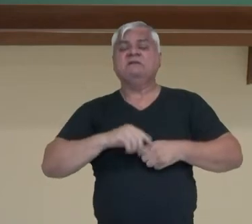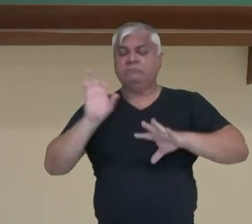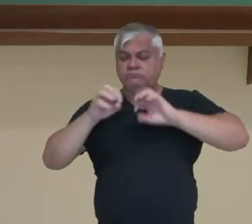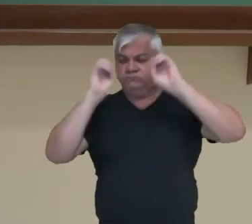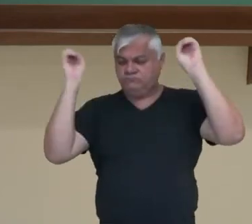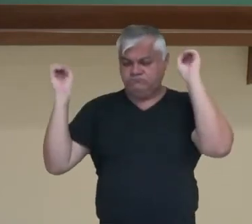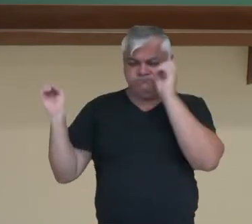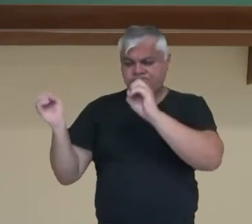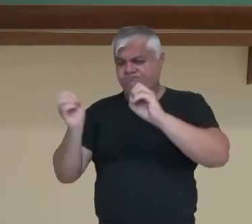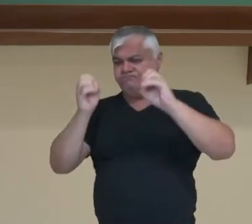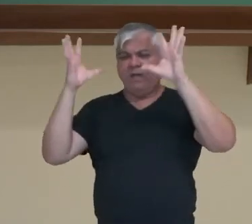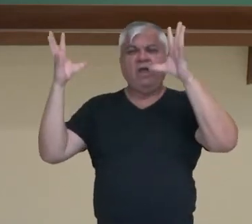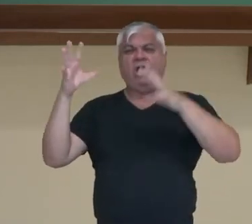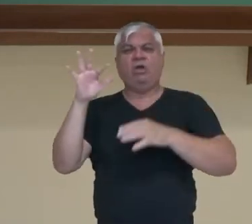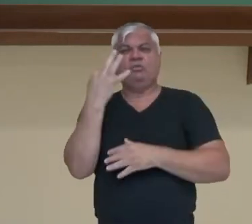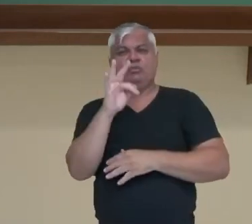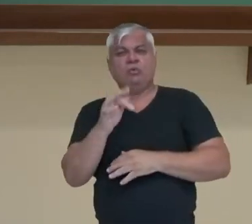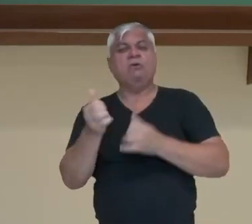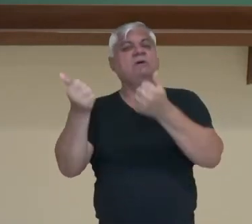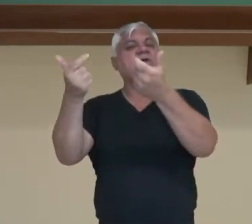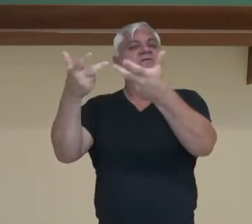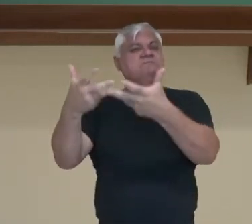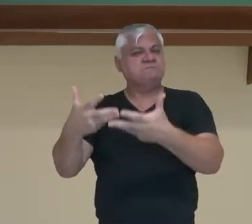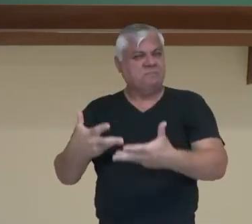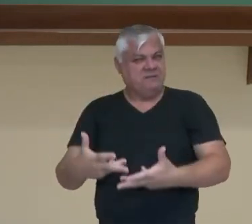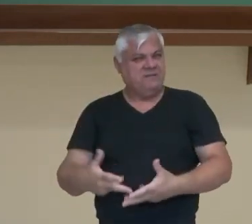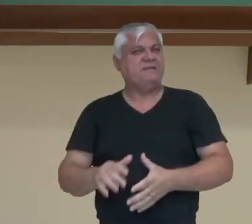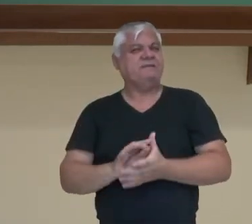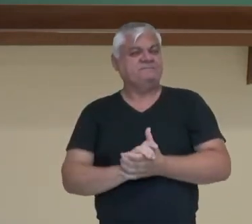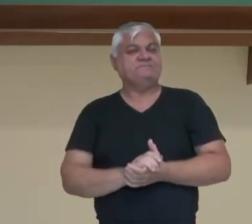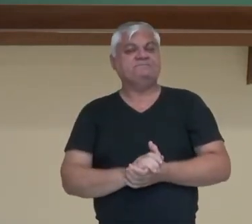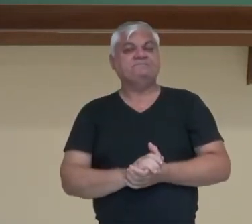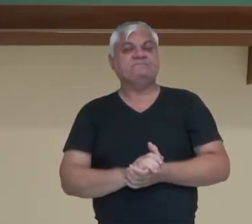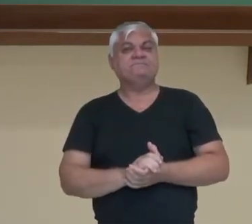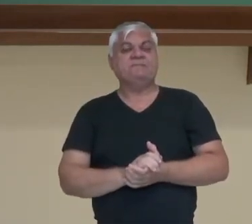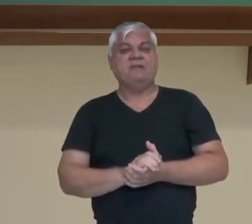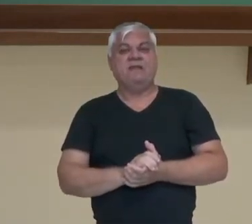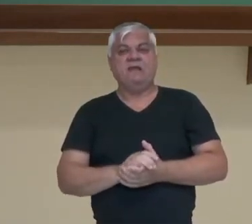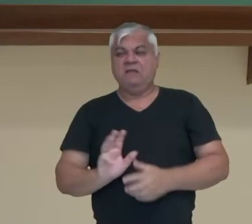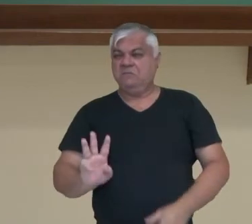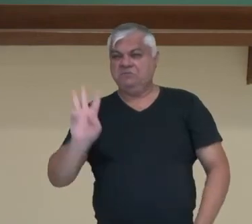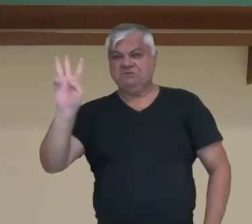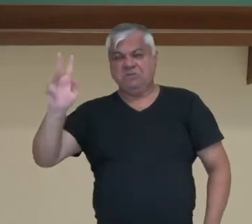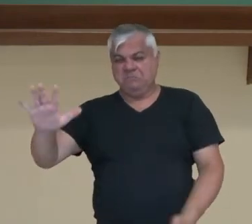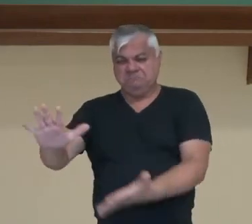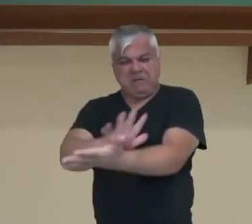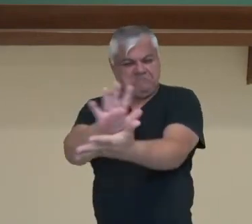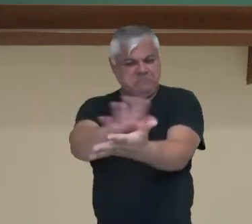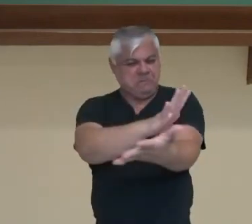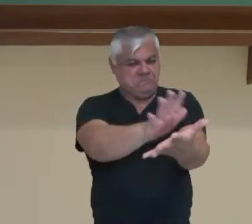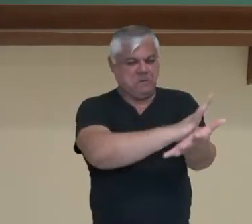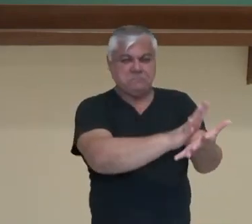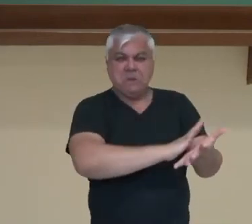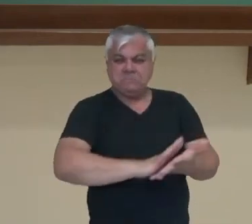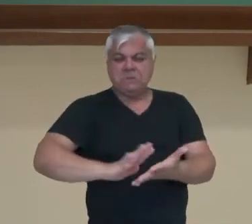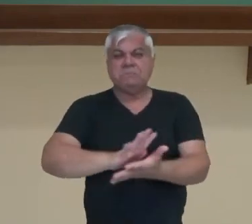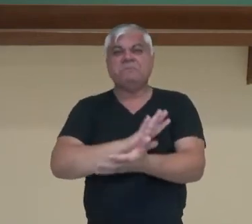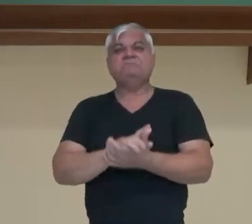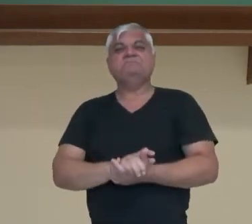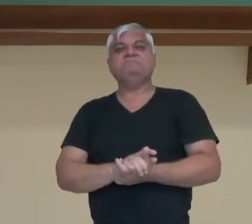maior touro que eu tiver, não sei o quê. Tem até uma explicação da origem do Minotauro. Aí diz que o Poseidon destruiu as outras cidades, né? E